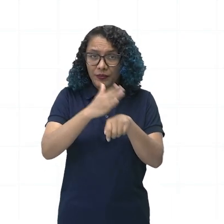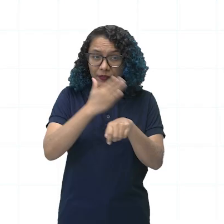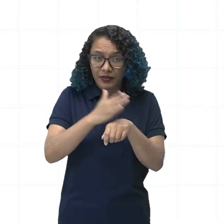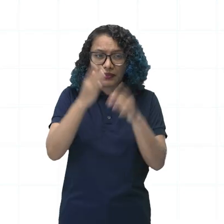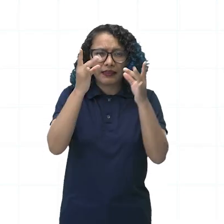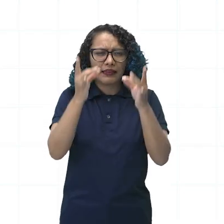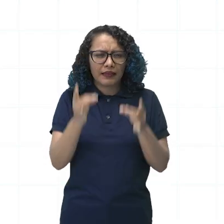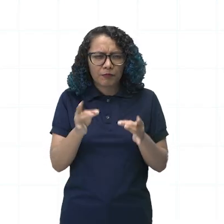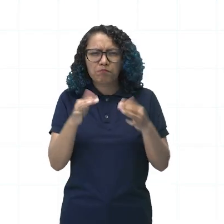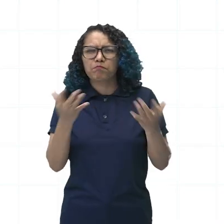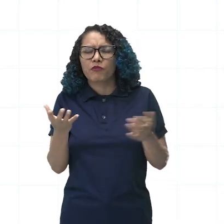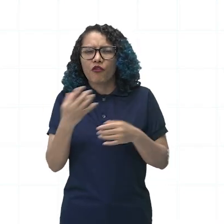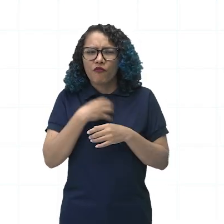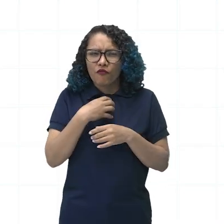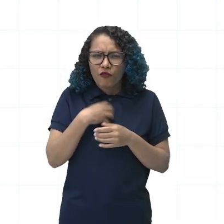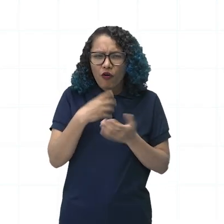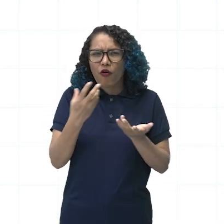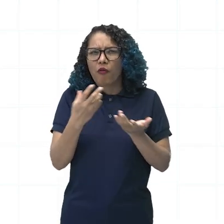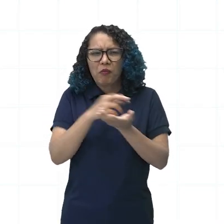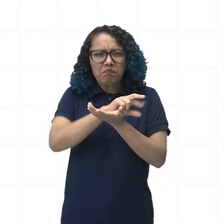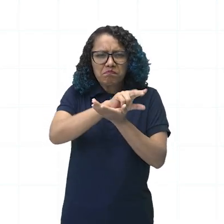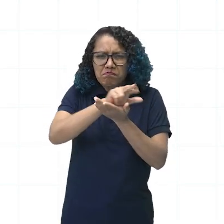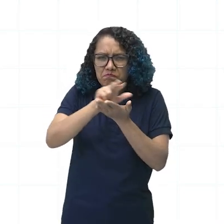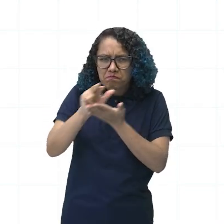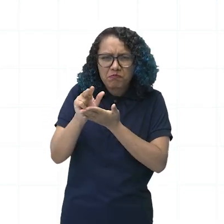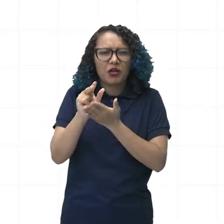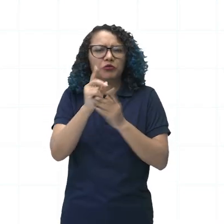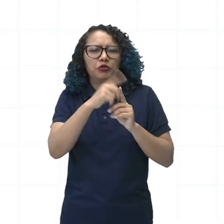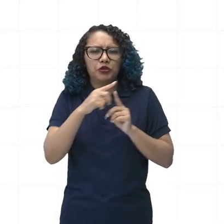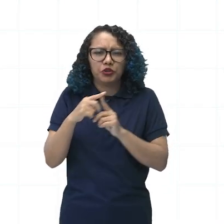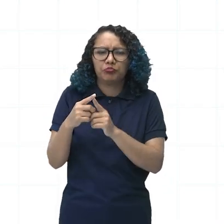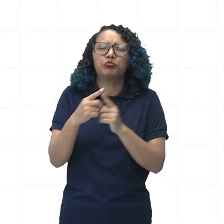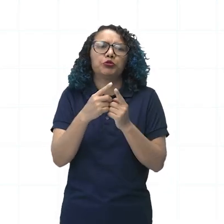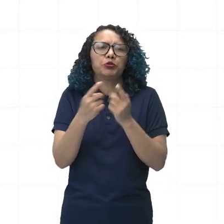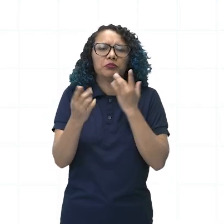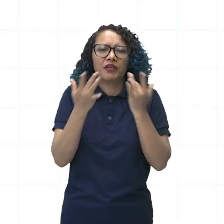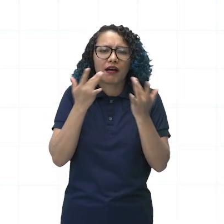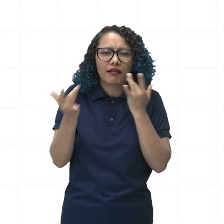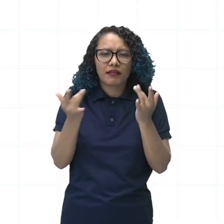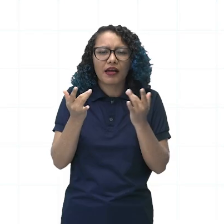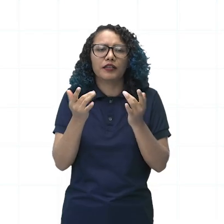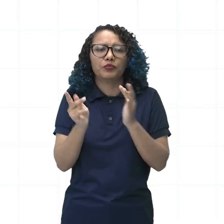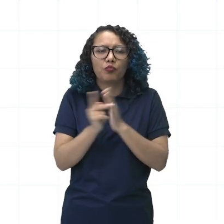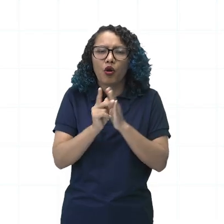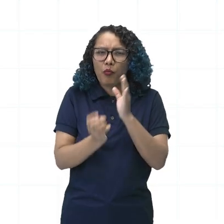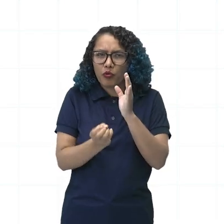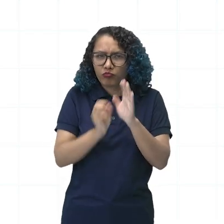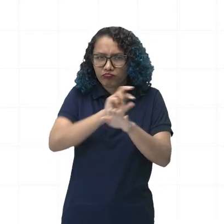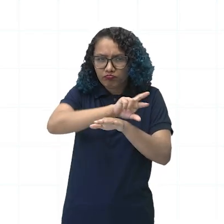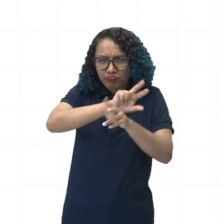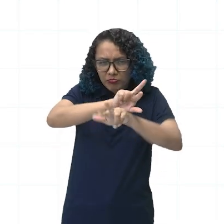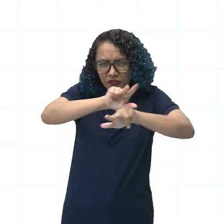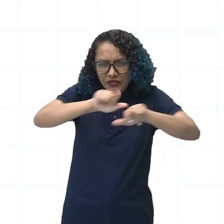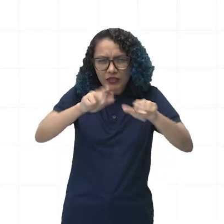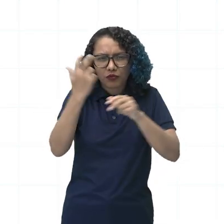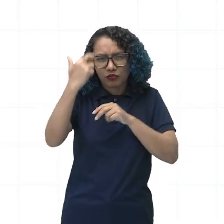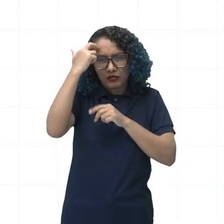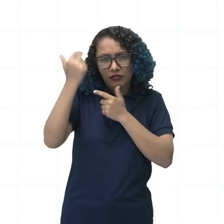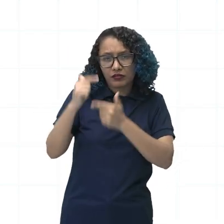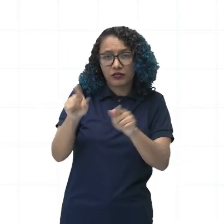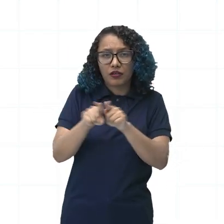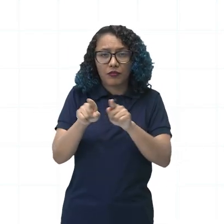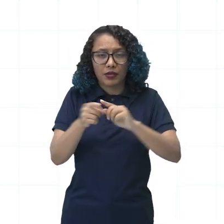práticas, detalhamento, formas, estilos e gêneros teatrais da diversidade cultural, tradicional